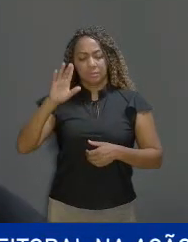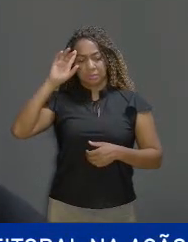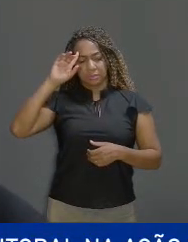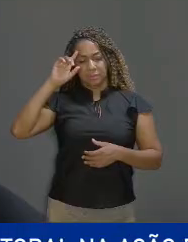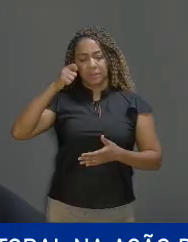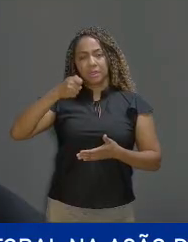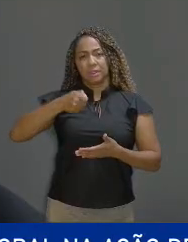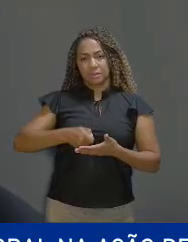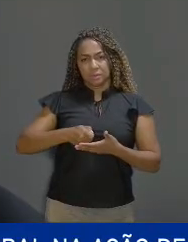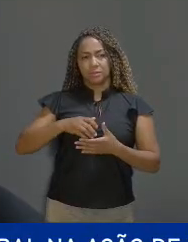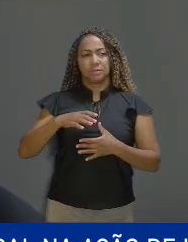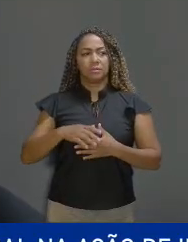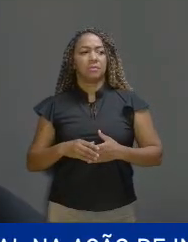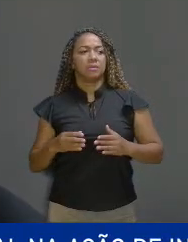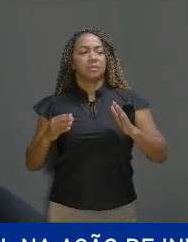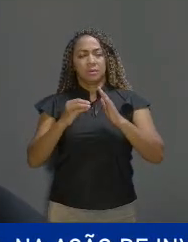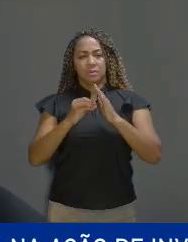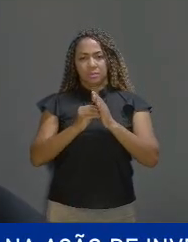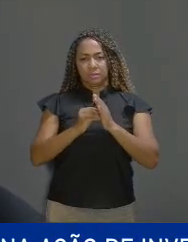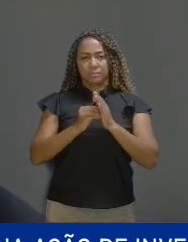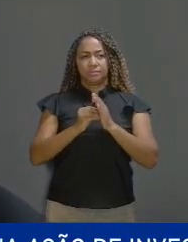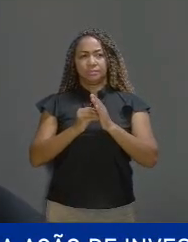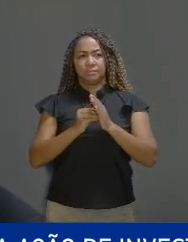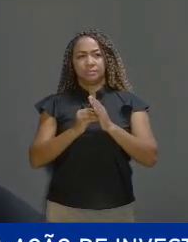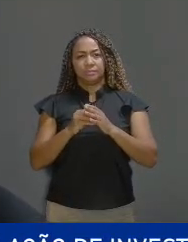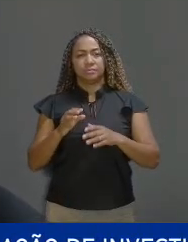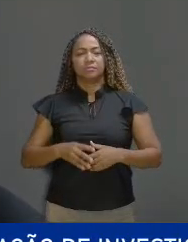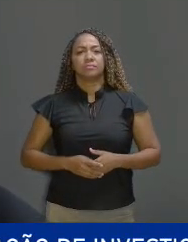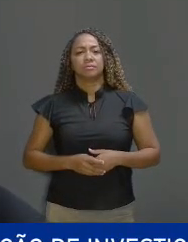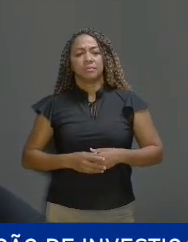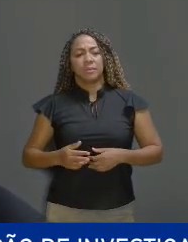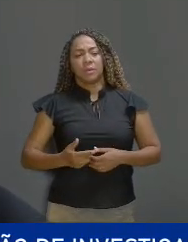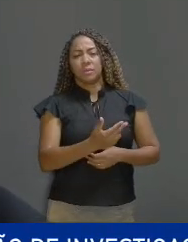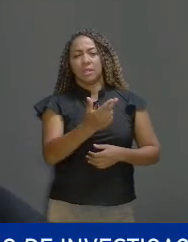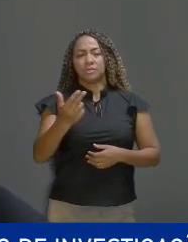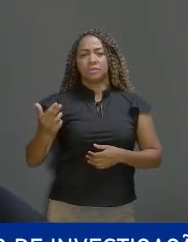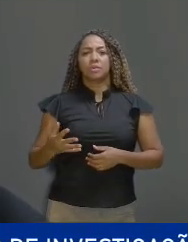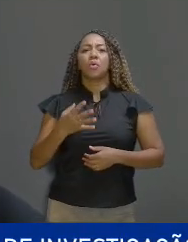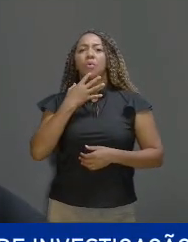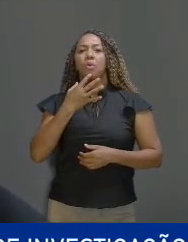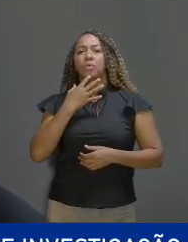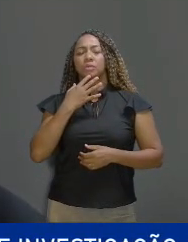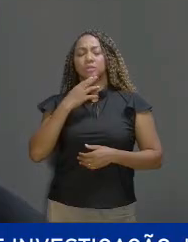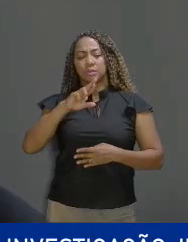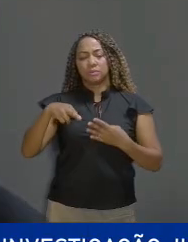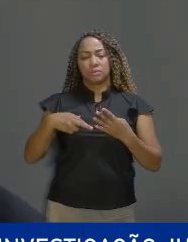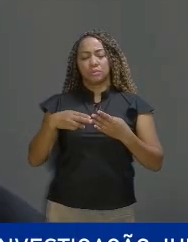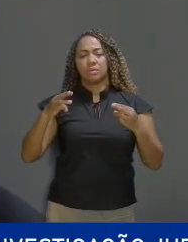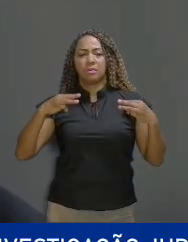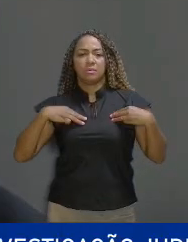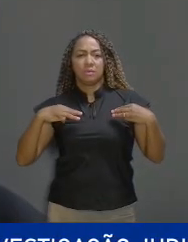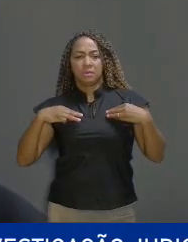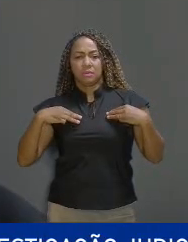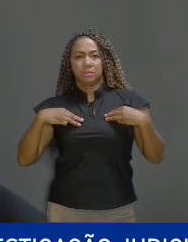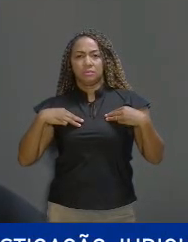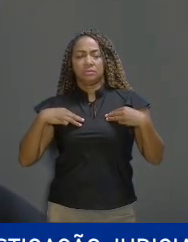Decisão. O Tribunal Regional Eleitoral do Amapá, por unanimidade, conheceu do recurso e, no